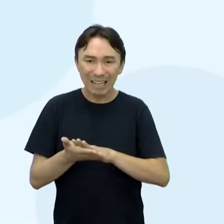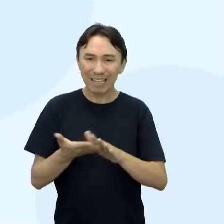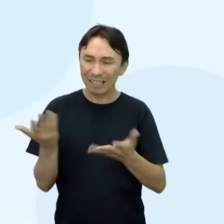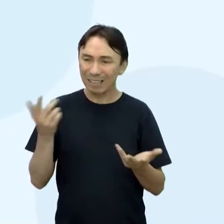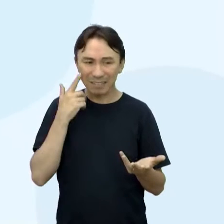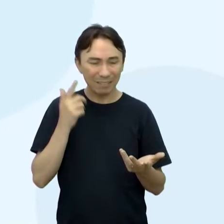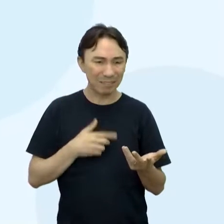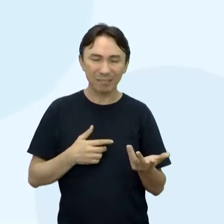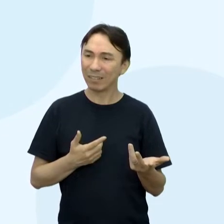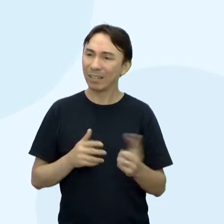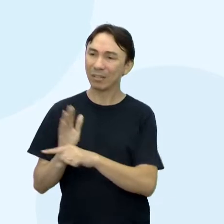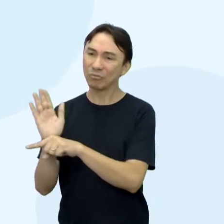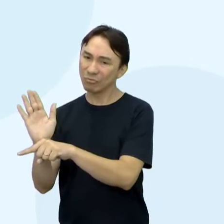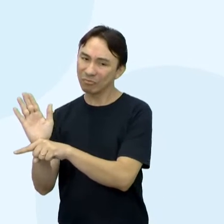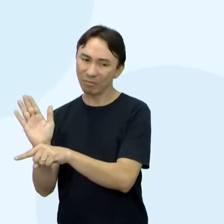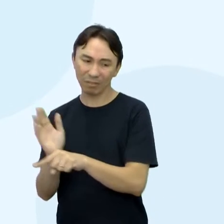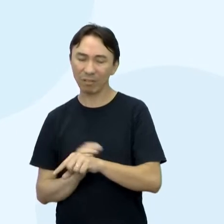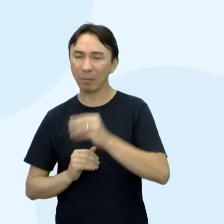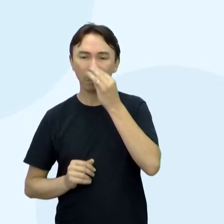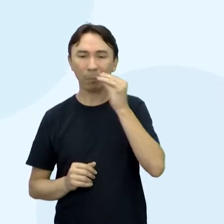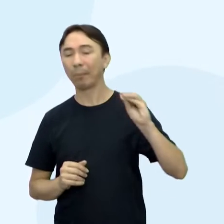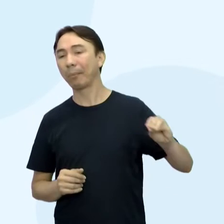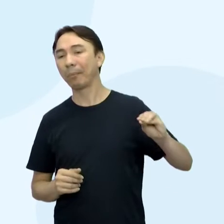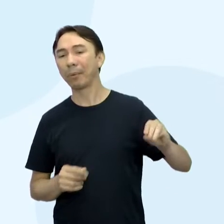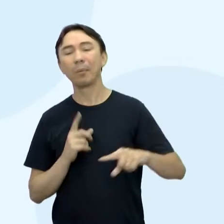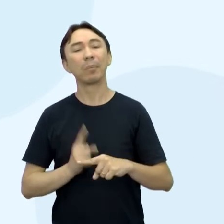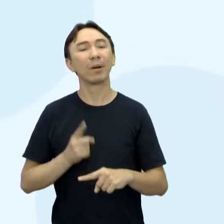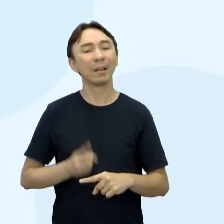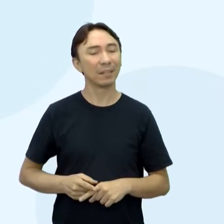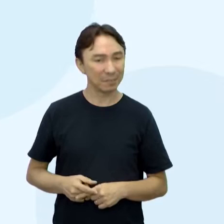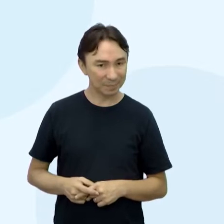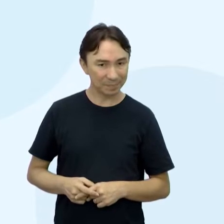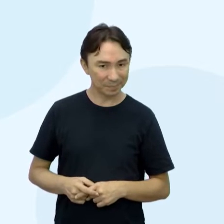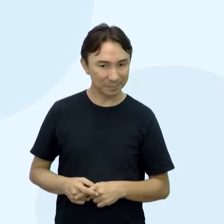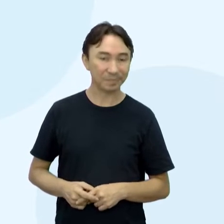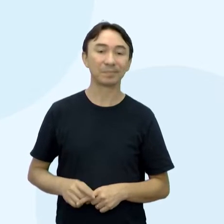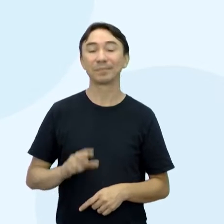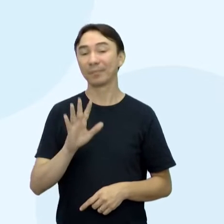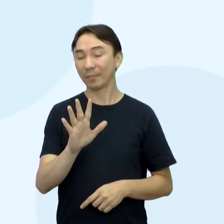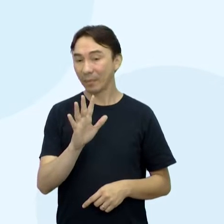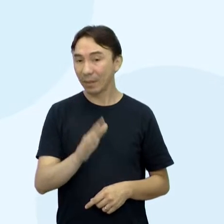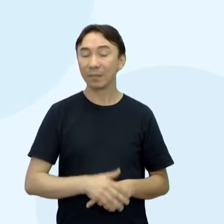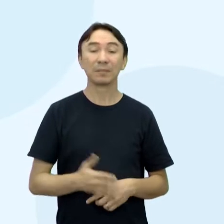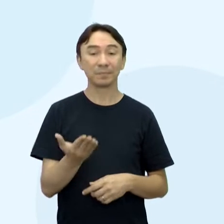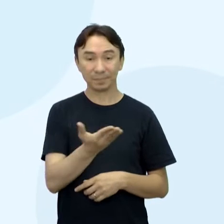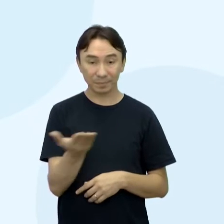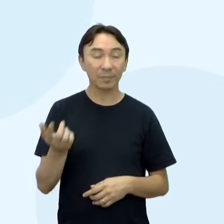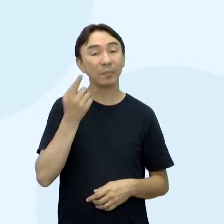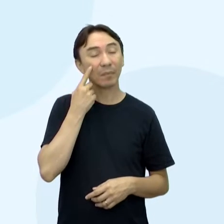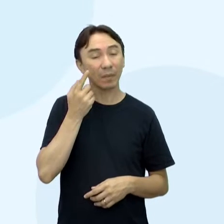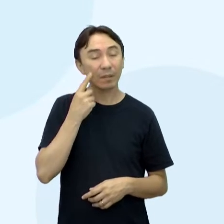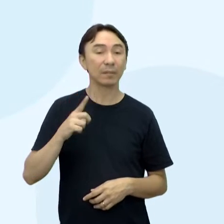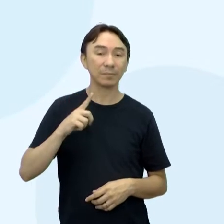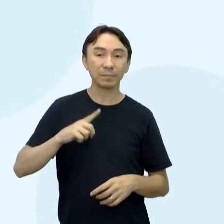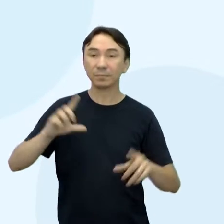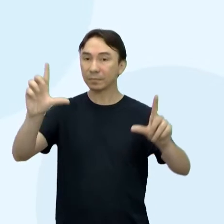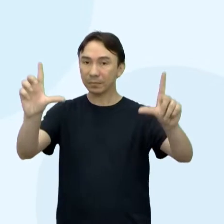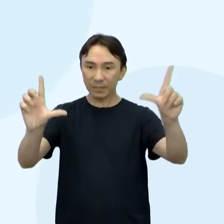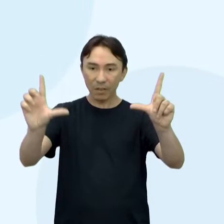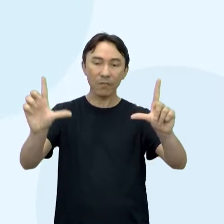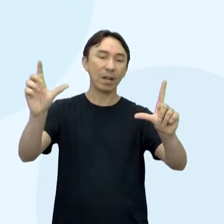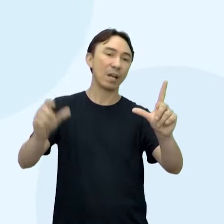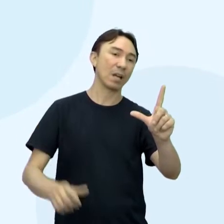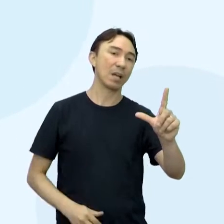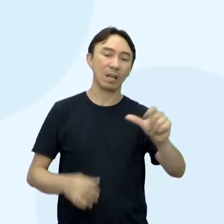você compreende a cobertura esportiva dentro do que está aprendendo sobre o campo jornalístico